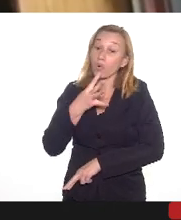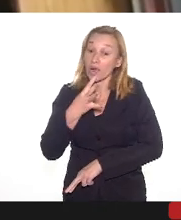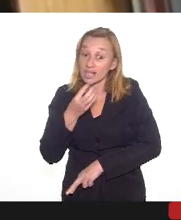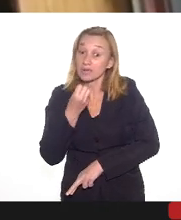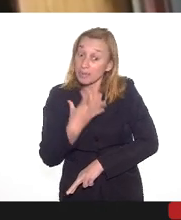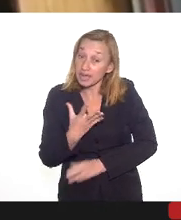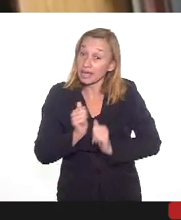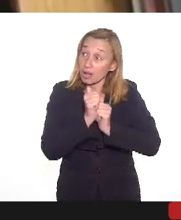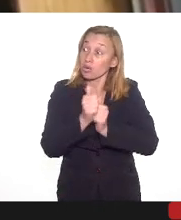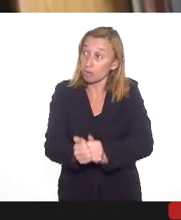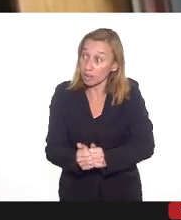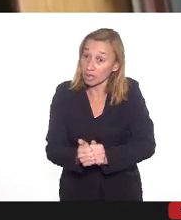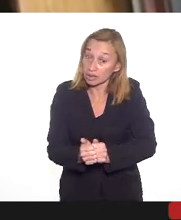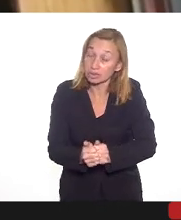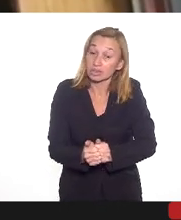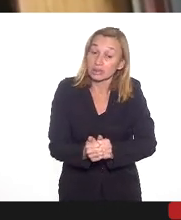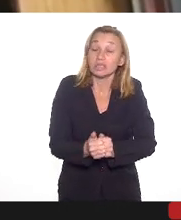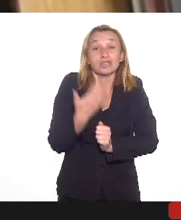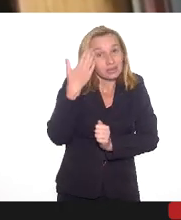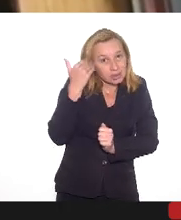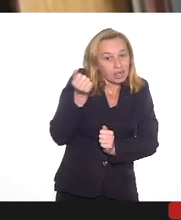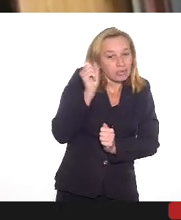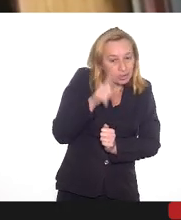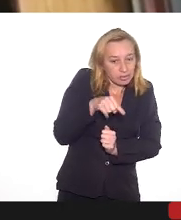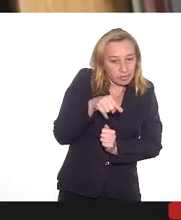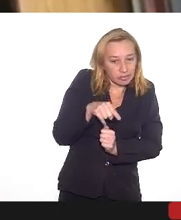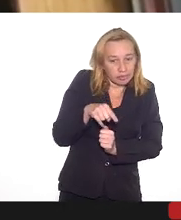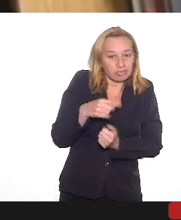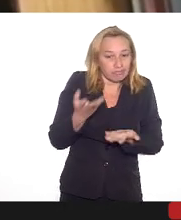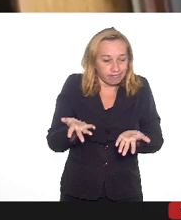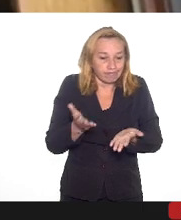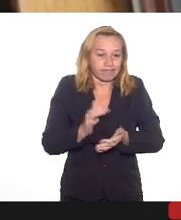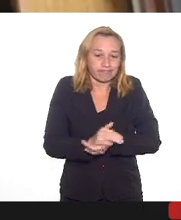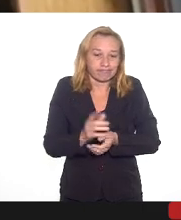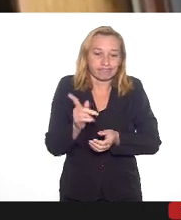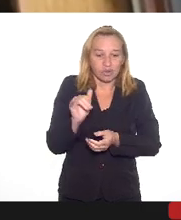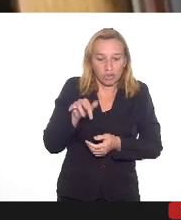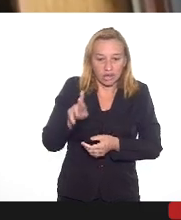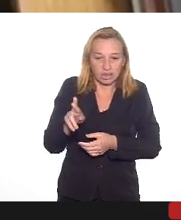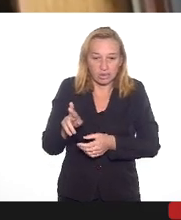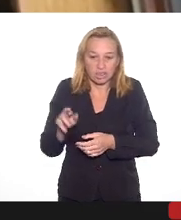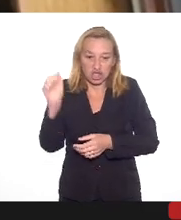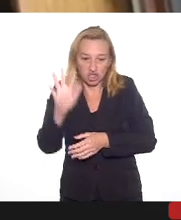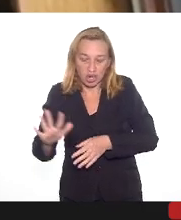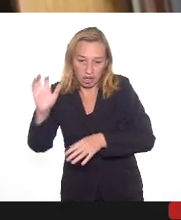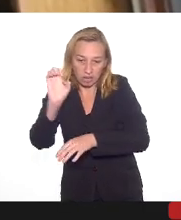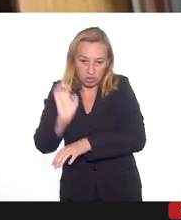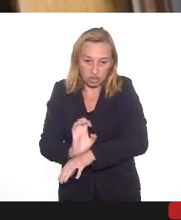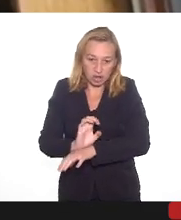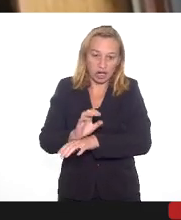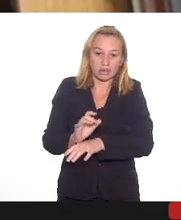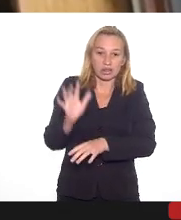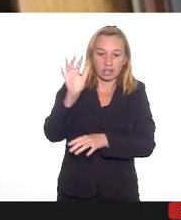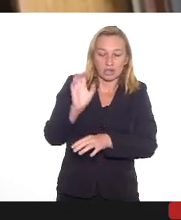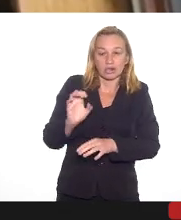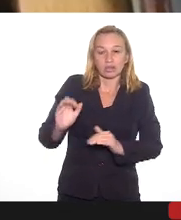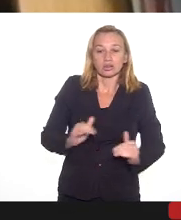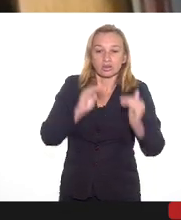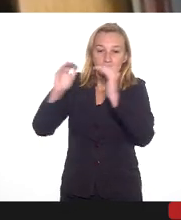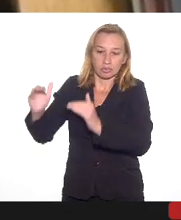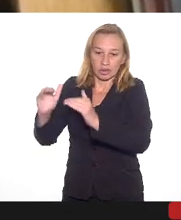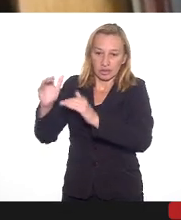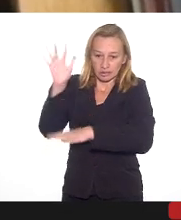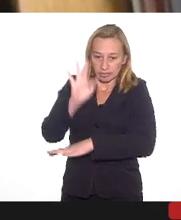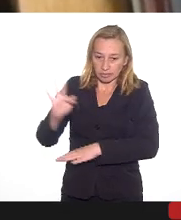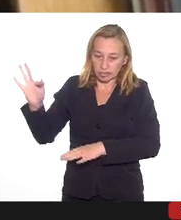acompanham, até porque sabem, né, foi público e notório que a Procuradoria-Geral do Estado teve que ir ao Supremo Tribunal Federal, conseguiu uma liminar para não